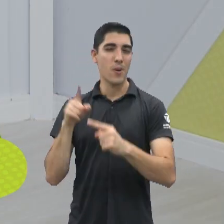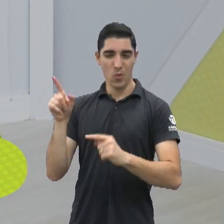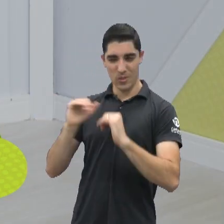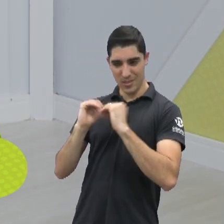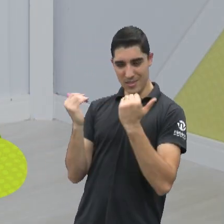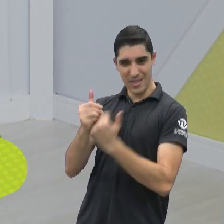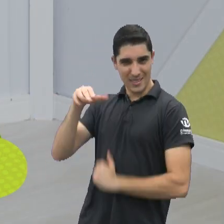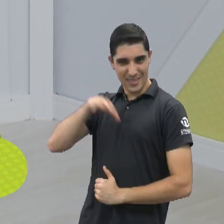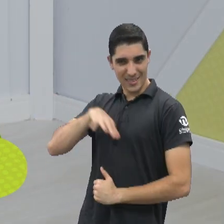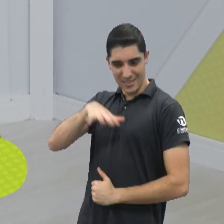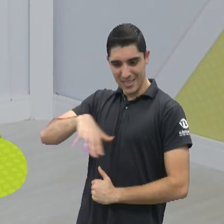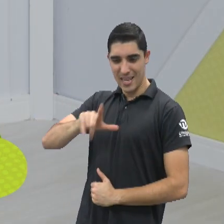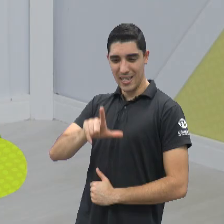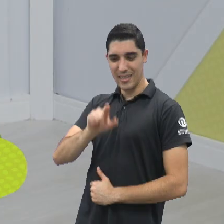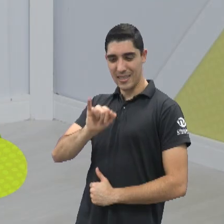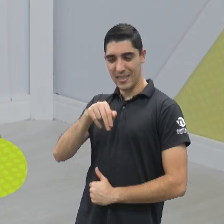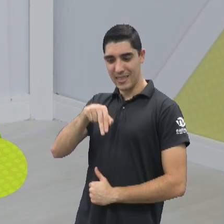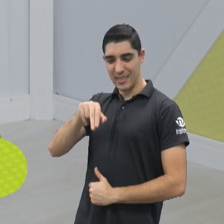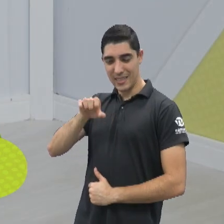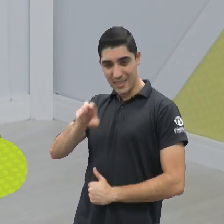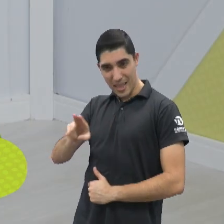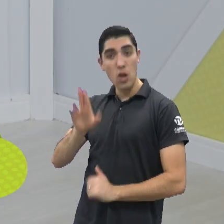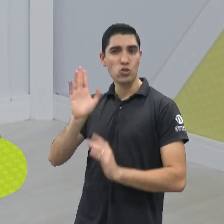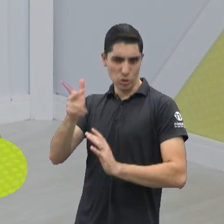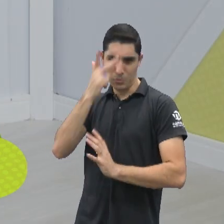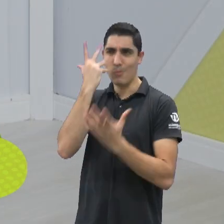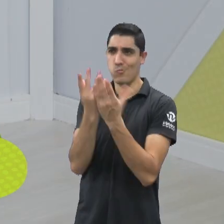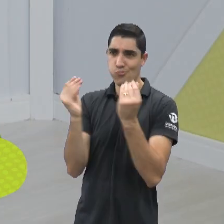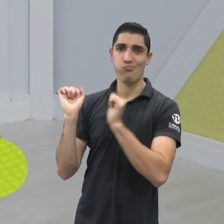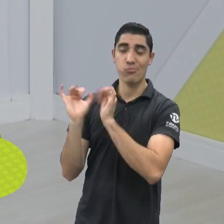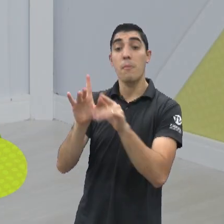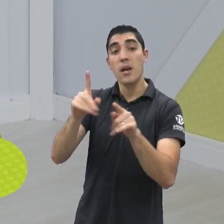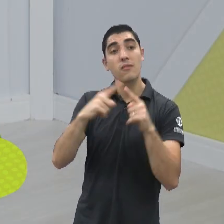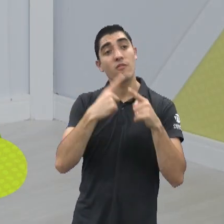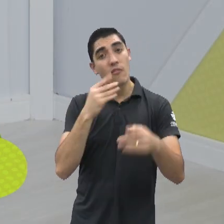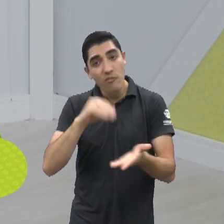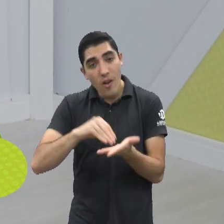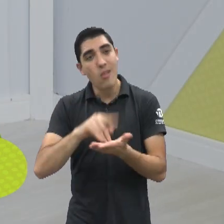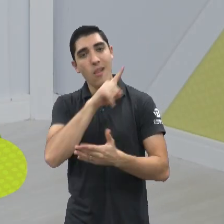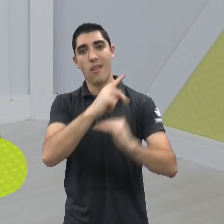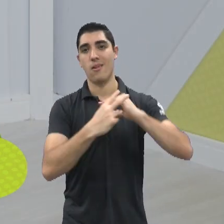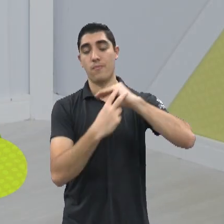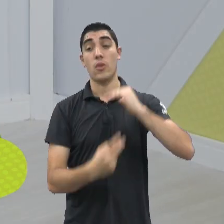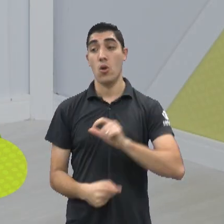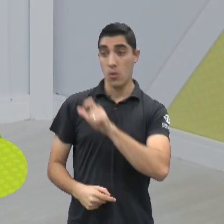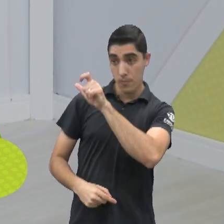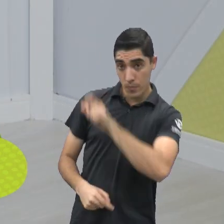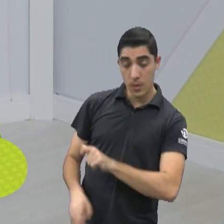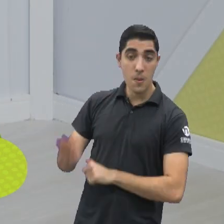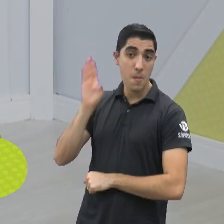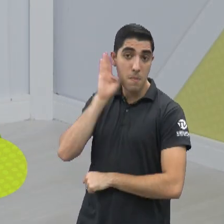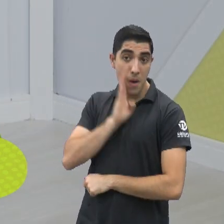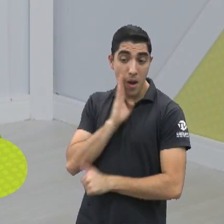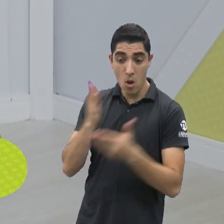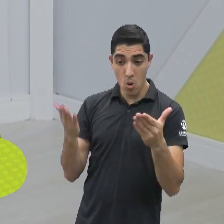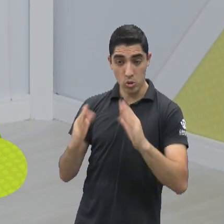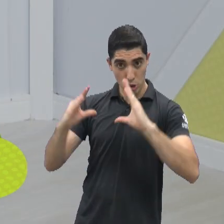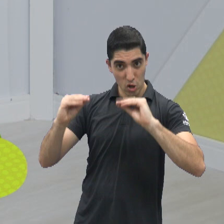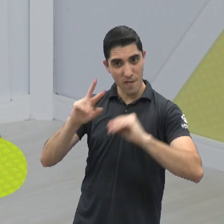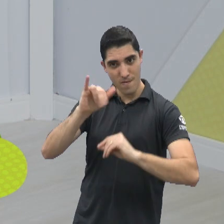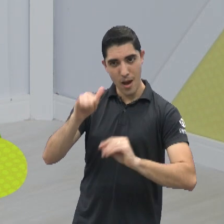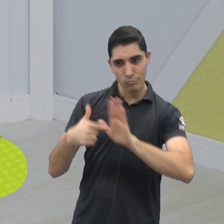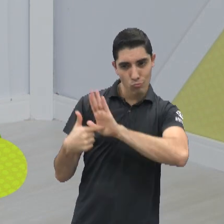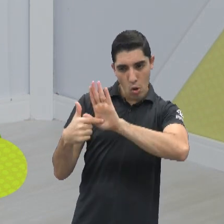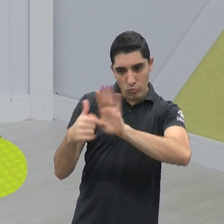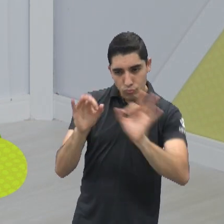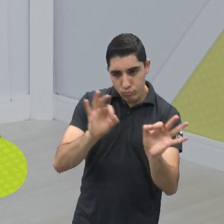vai e comparece, mas está precisando ir também na Arena Farmaconde. Então o Paulo vai estar lá hoje à noite e traz todas as informações,